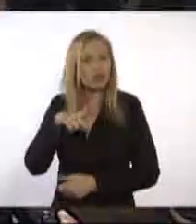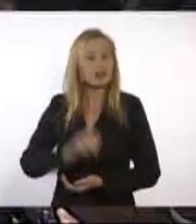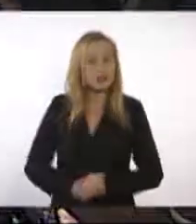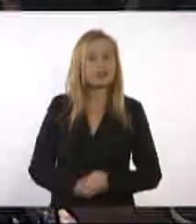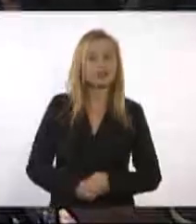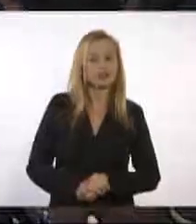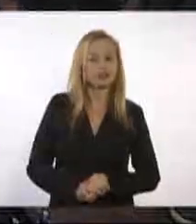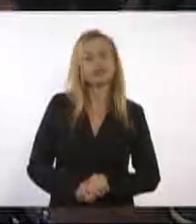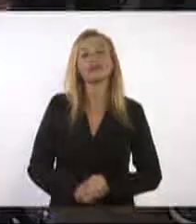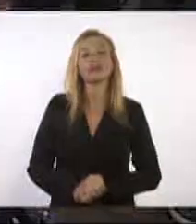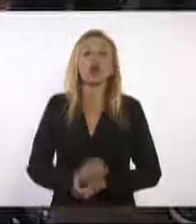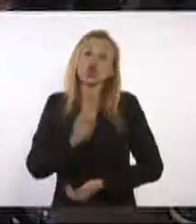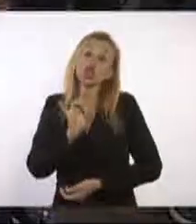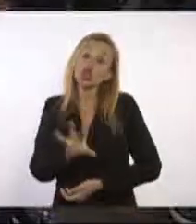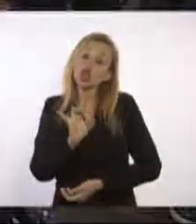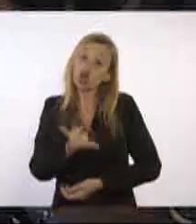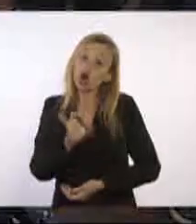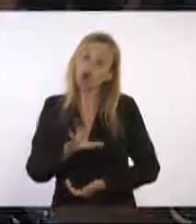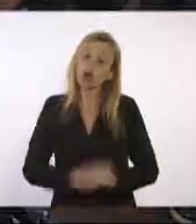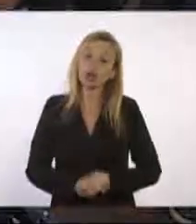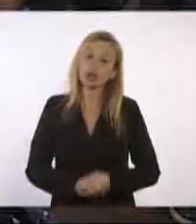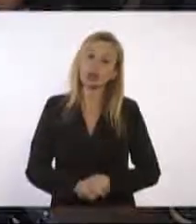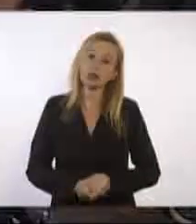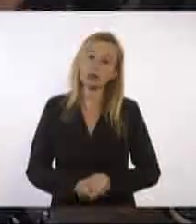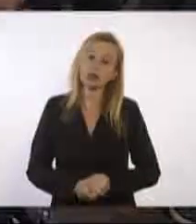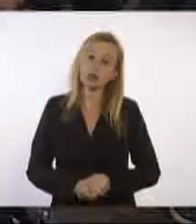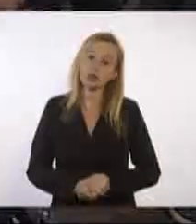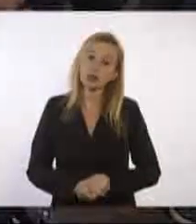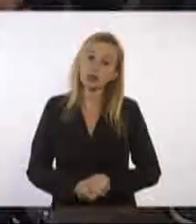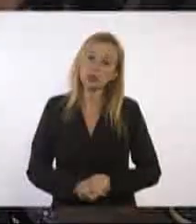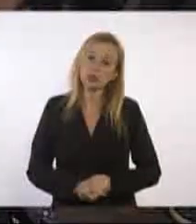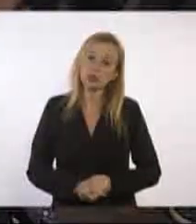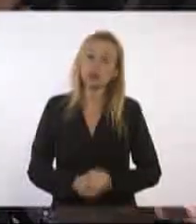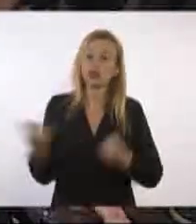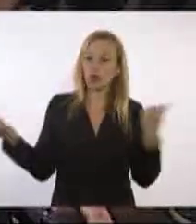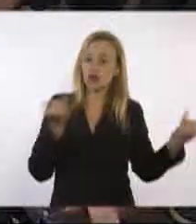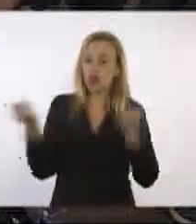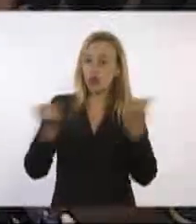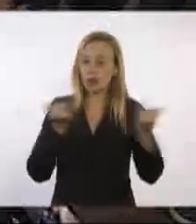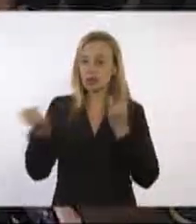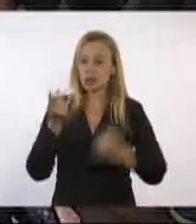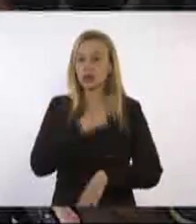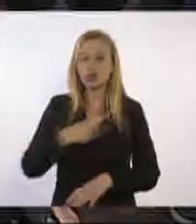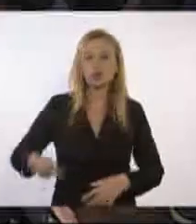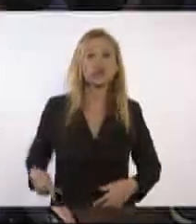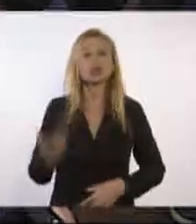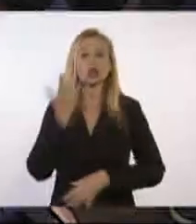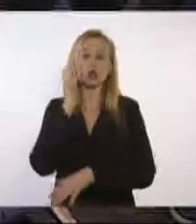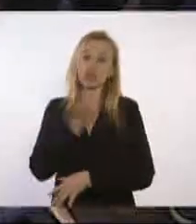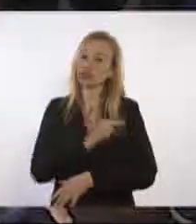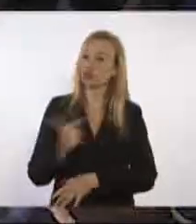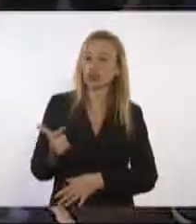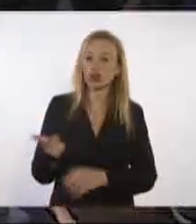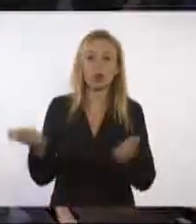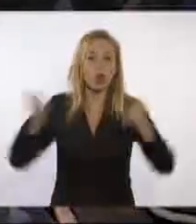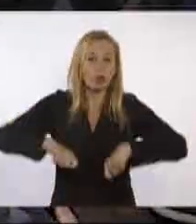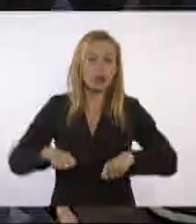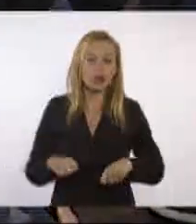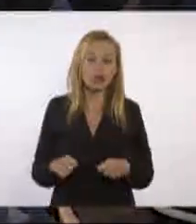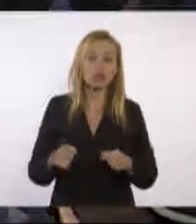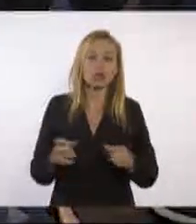convencido. Só que o teor da informação do presidente, eu acho que nós não temos essa competência enquanto